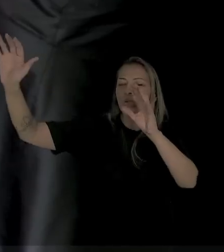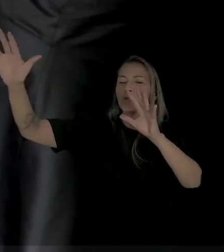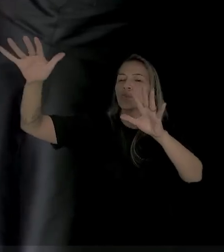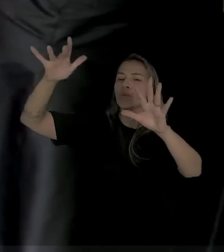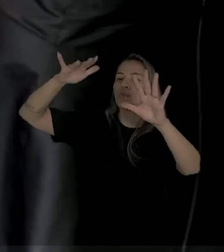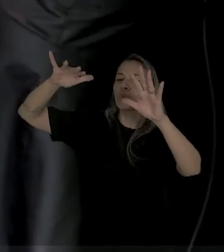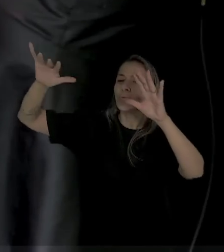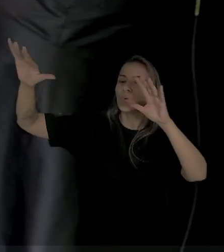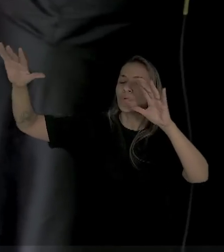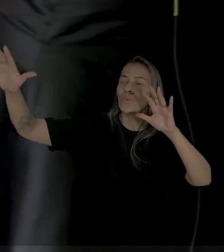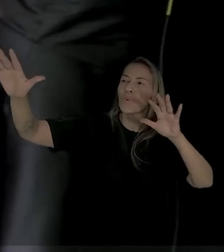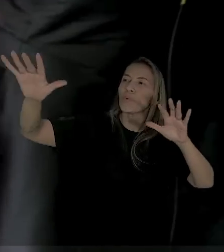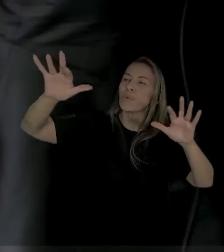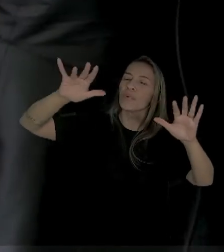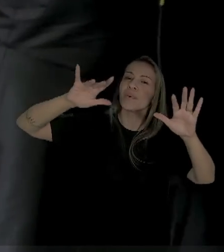Espere.